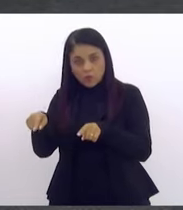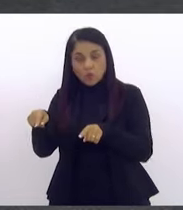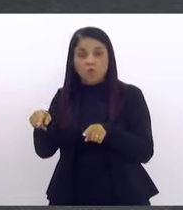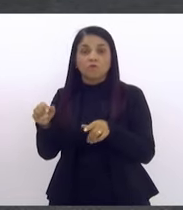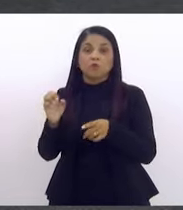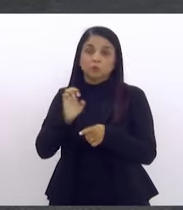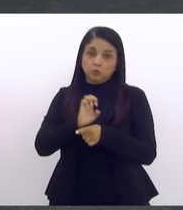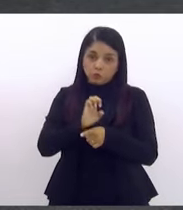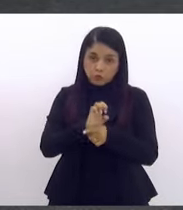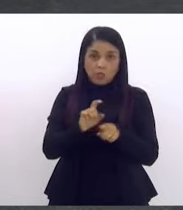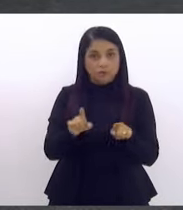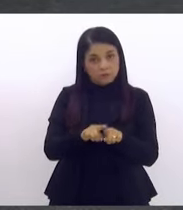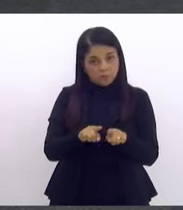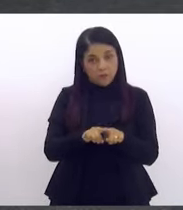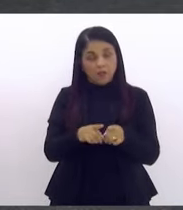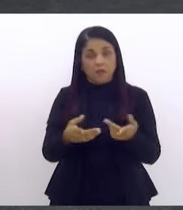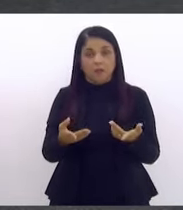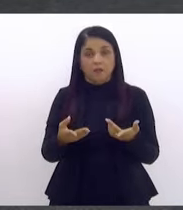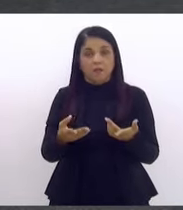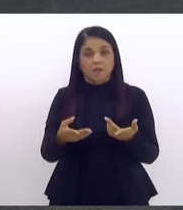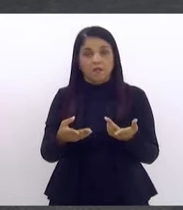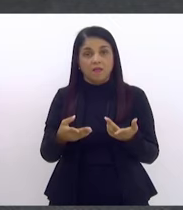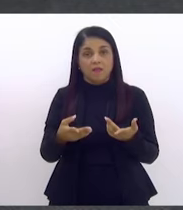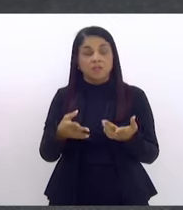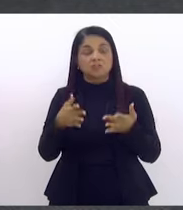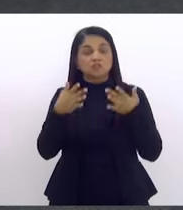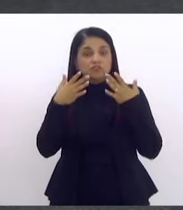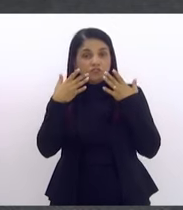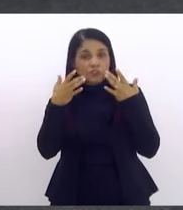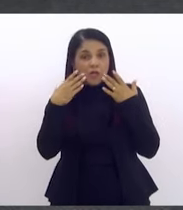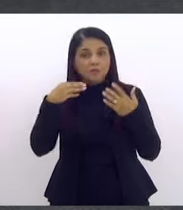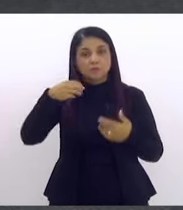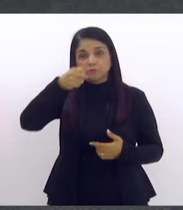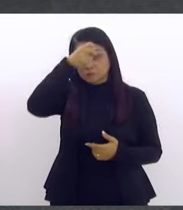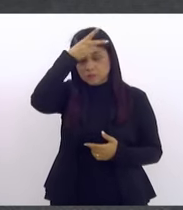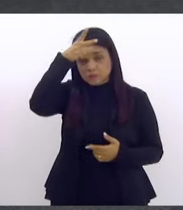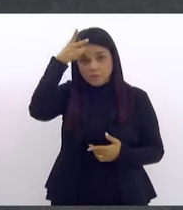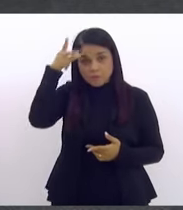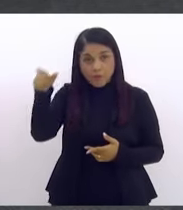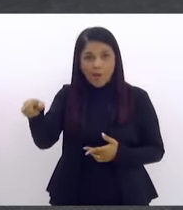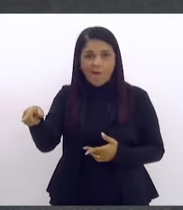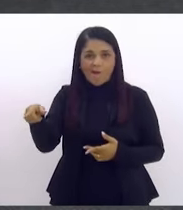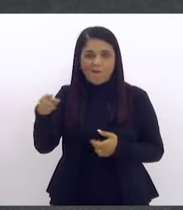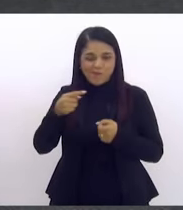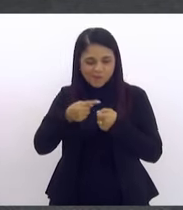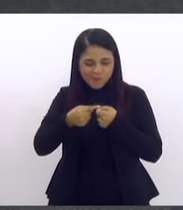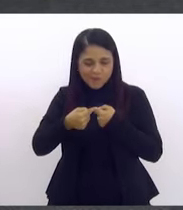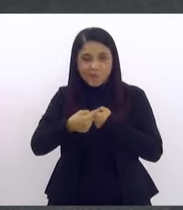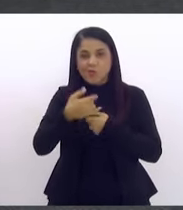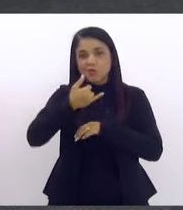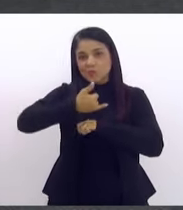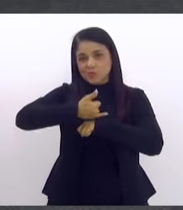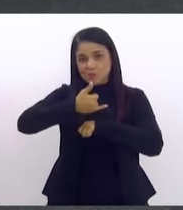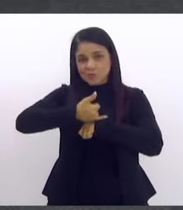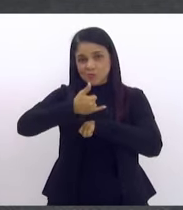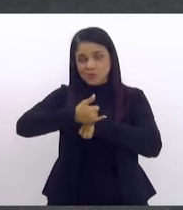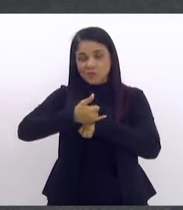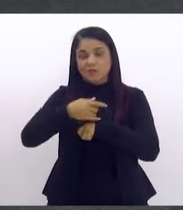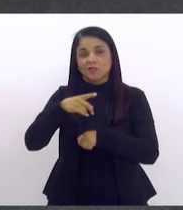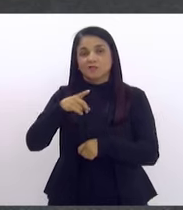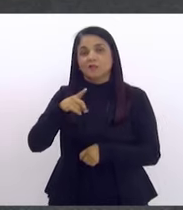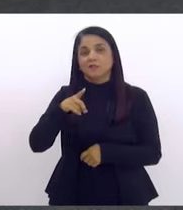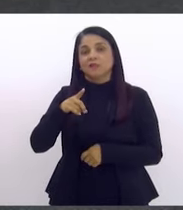com o Estado. E chamava-se Teatro Municipal, por quê? Era do município da capital, do Distrito